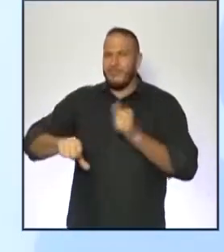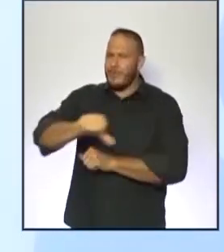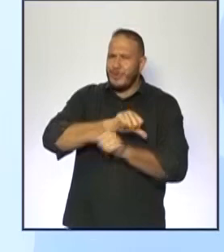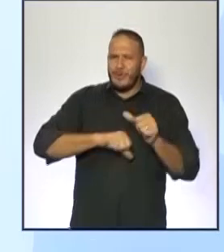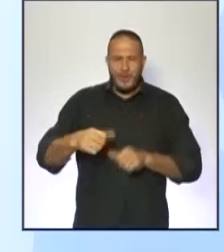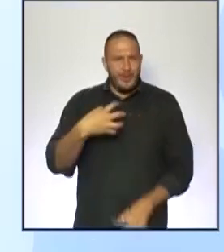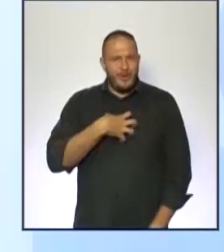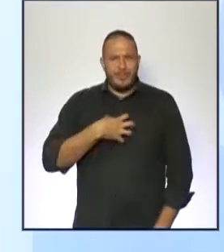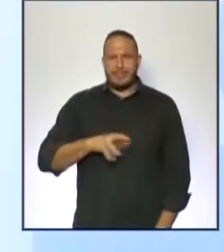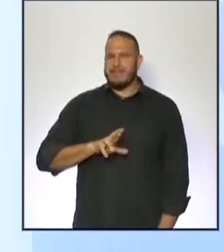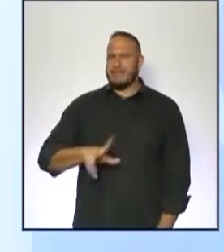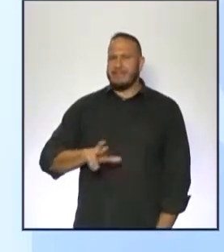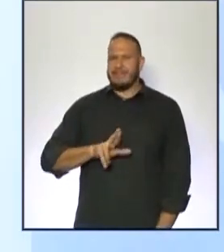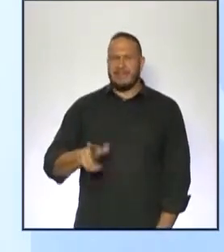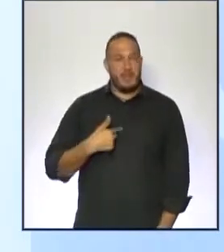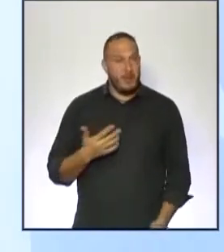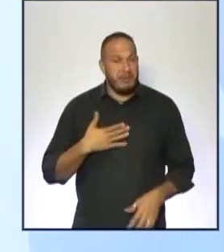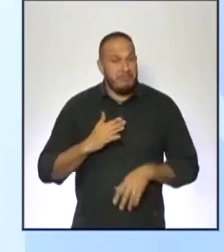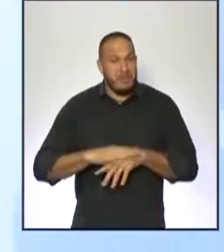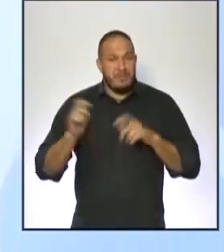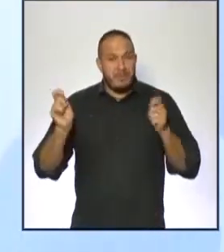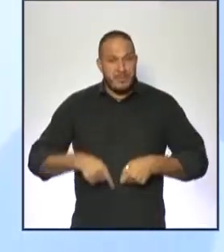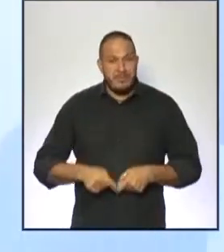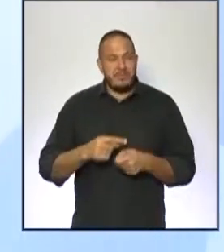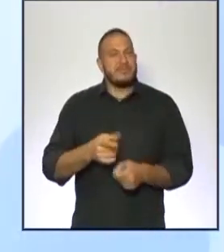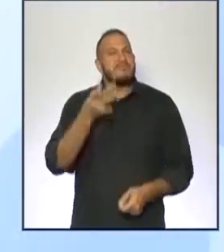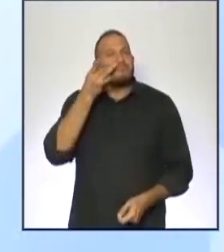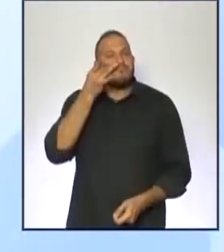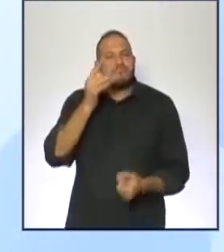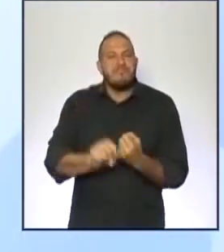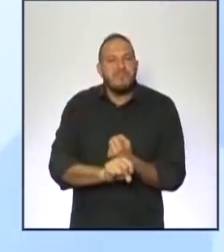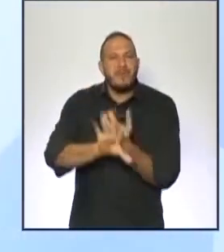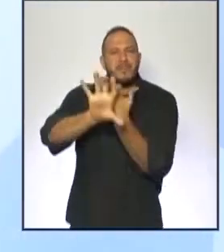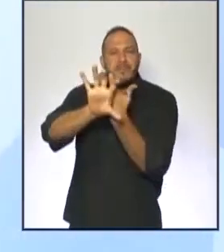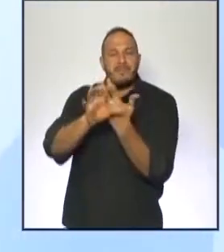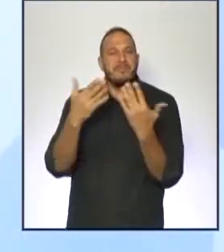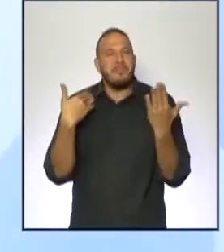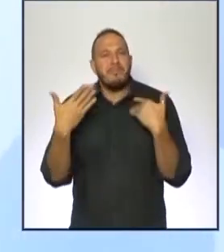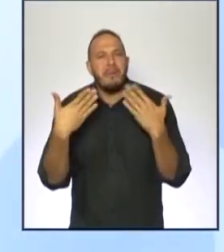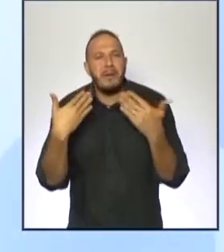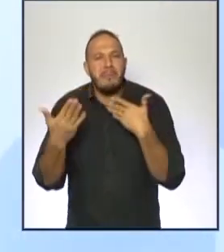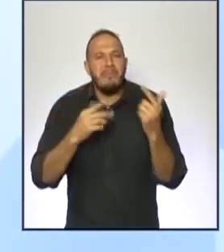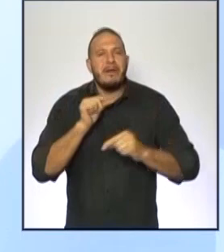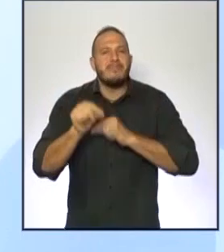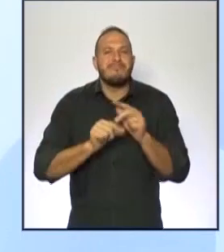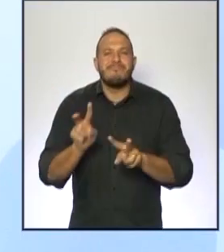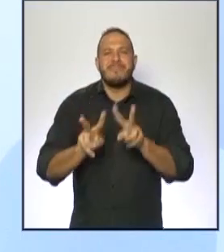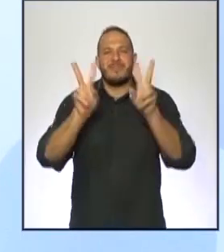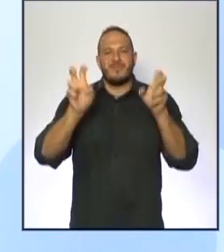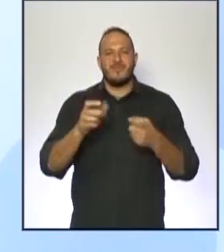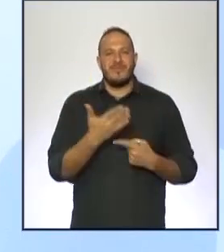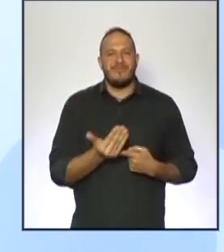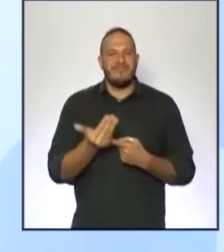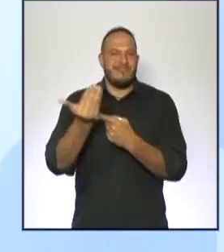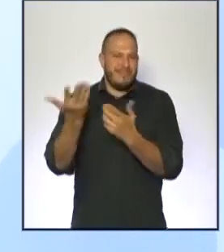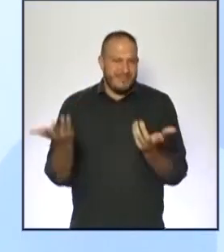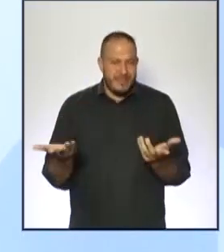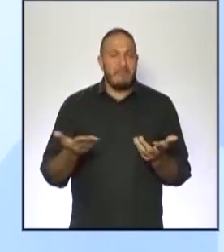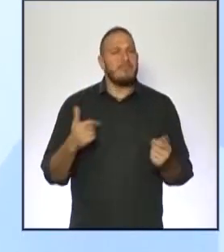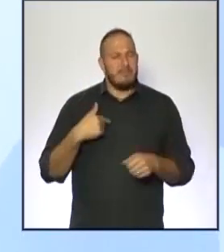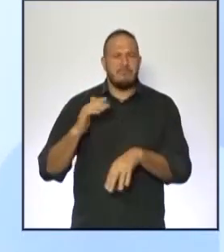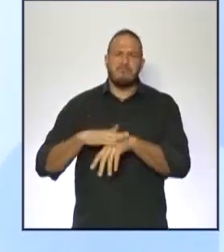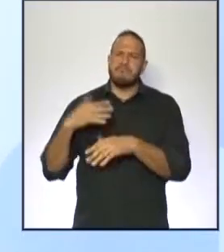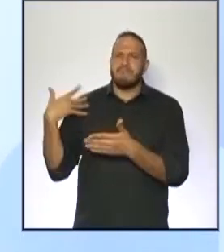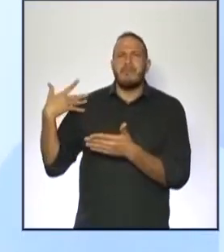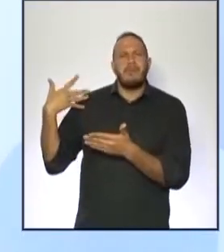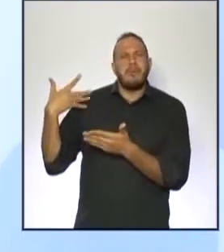tanto que hoje possibilita que eu esteja aí pertinho de vocês, falando sobre tecnologia e inovação. E durante ao longo